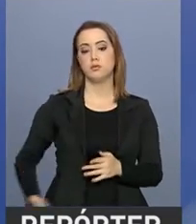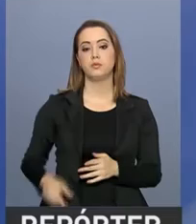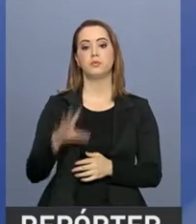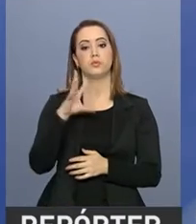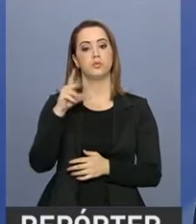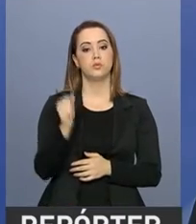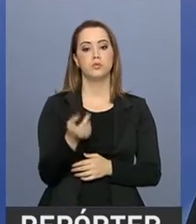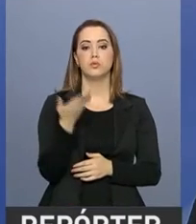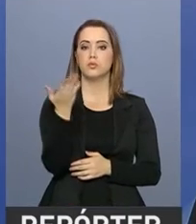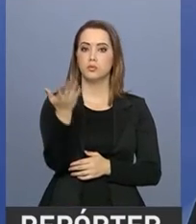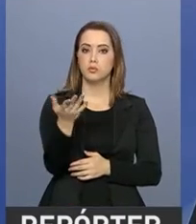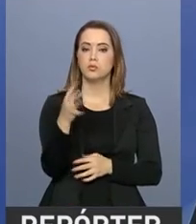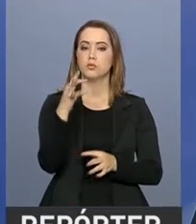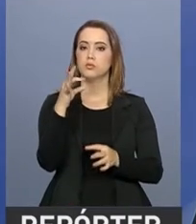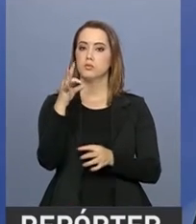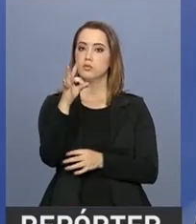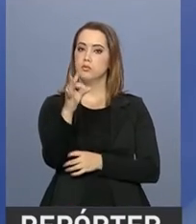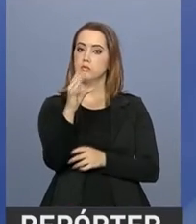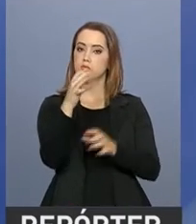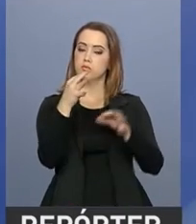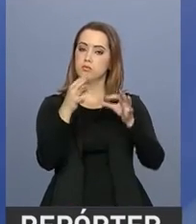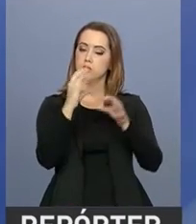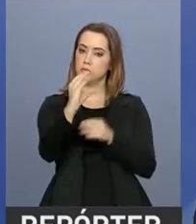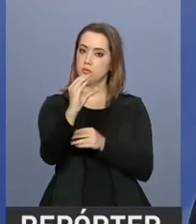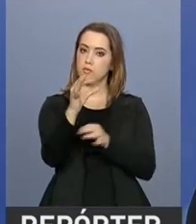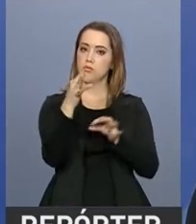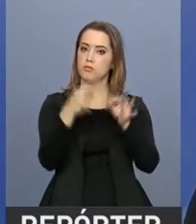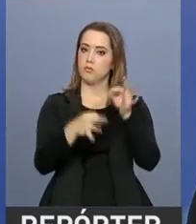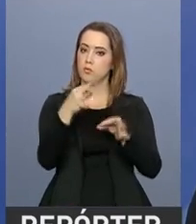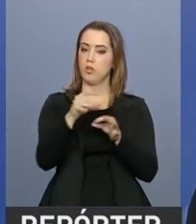tudo isso, os tribunais mostraram que